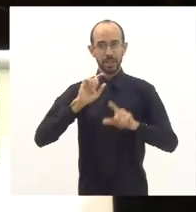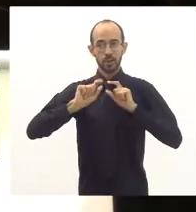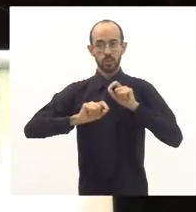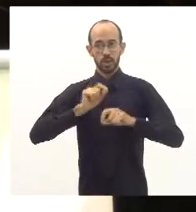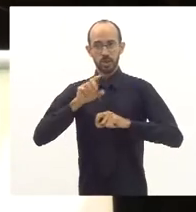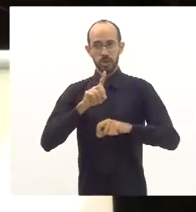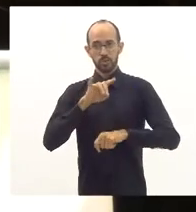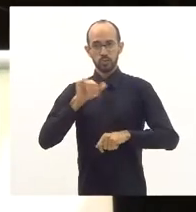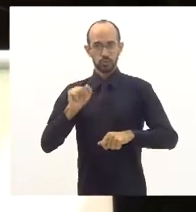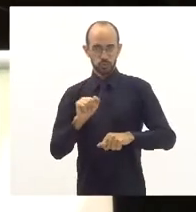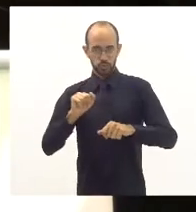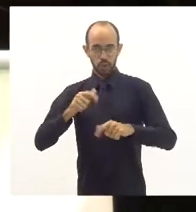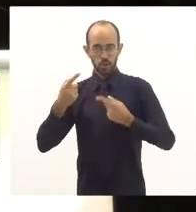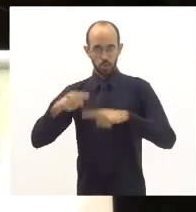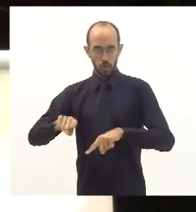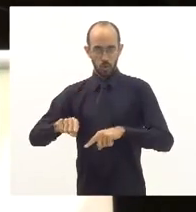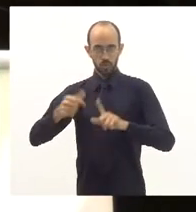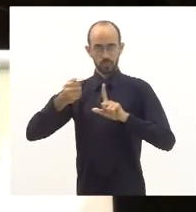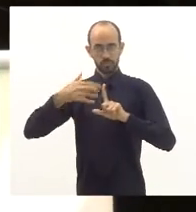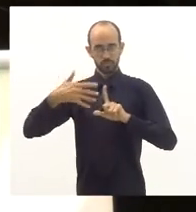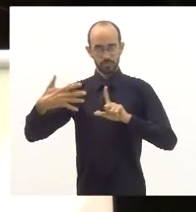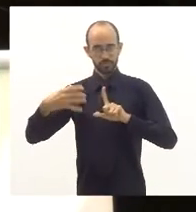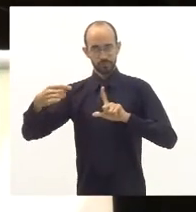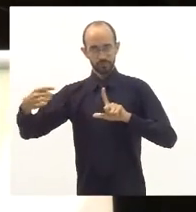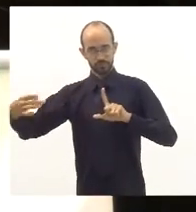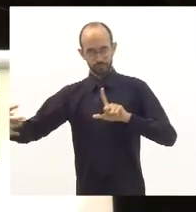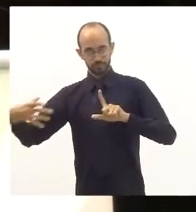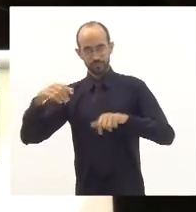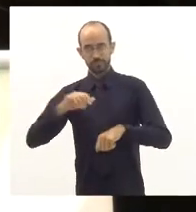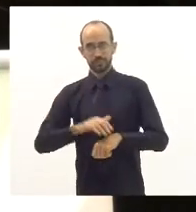Dia Internacional de Combate à LGBTfobia,